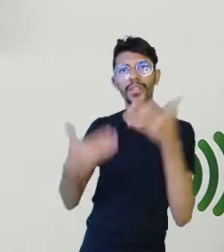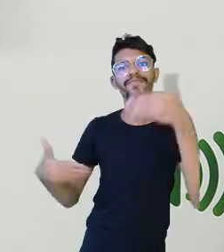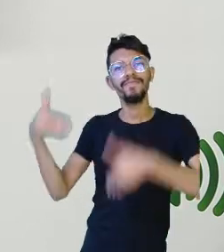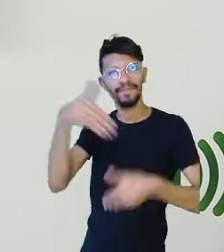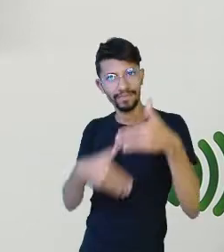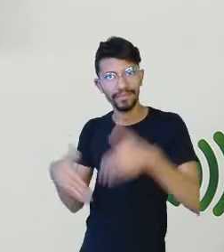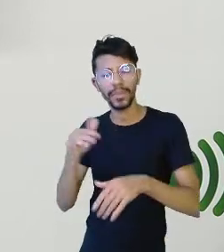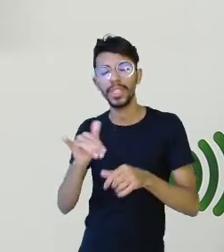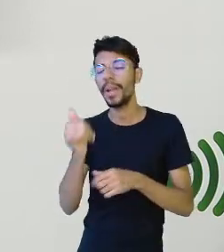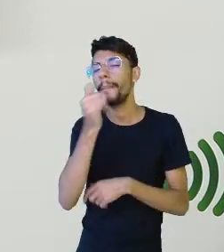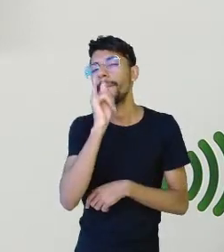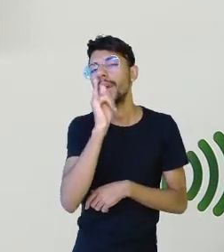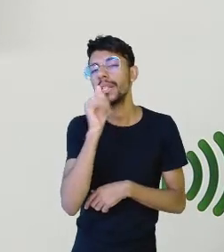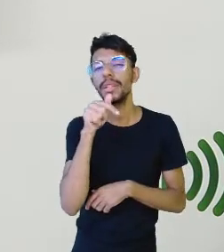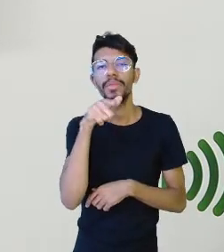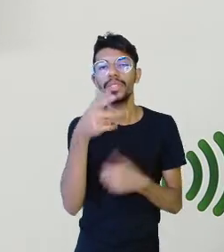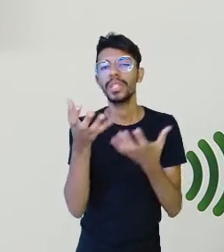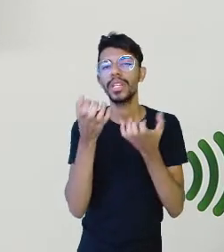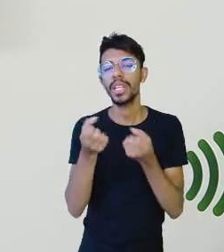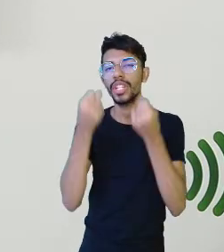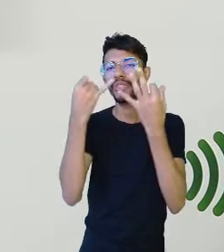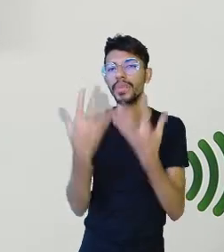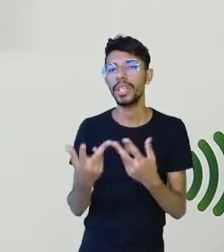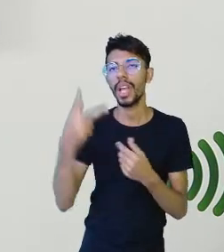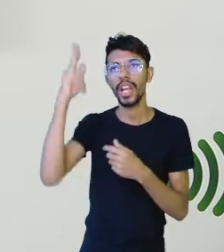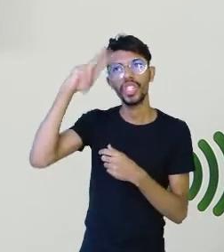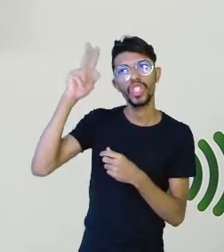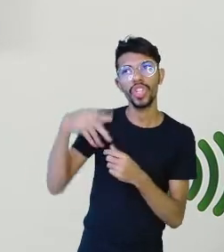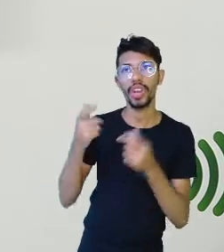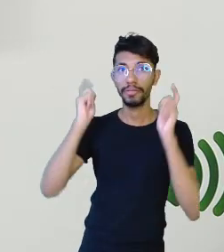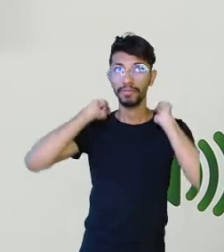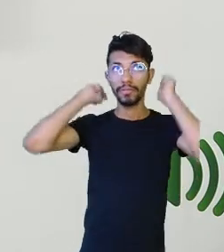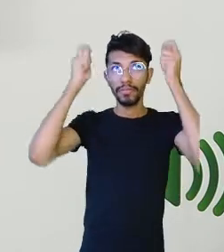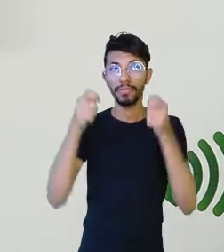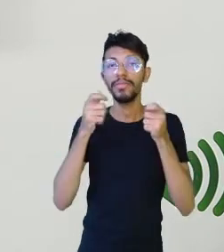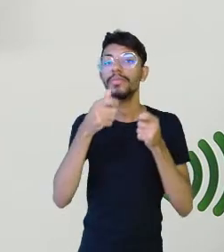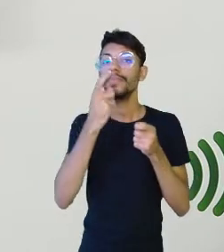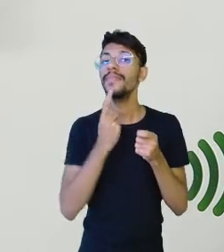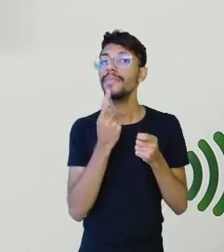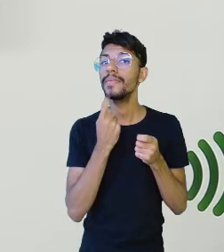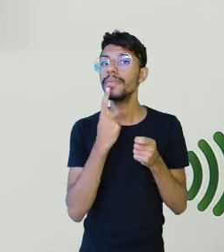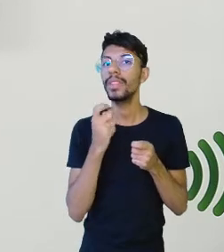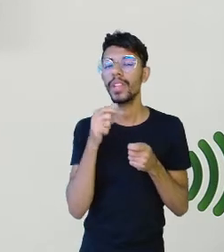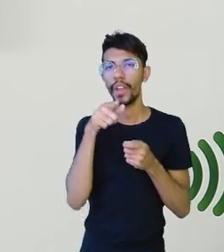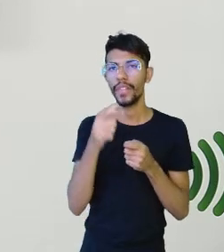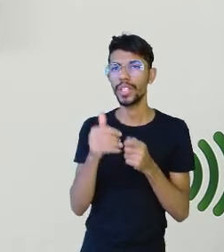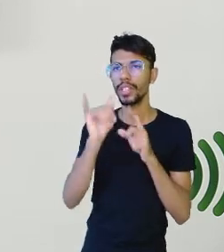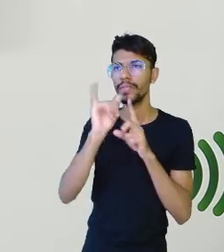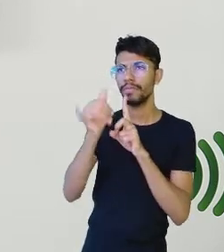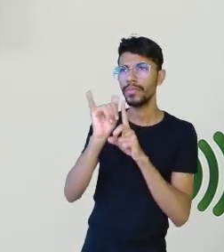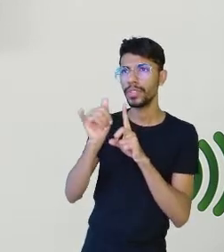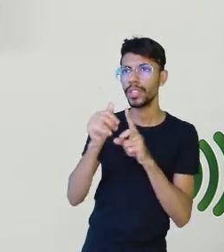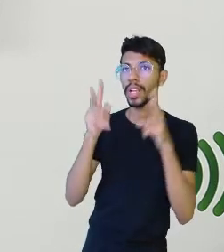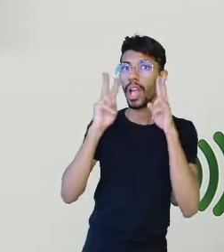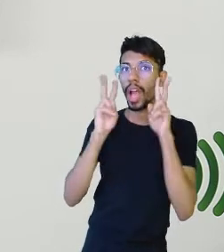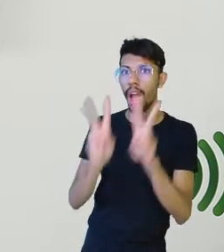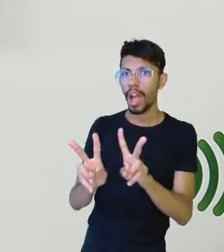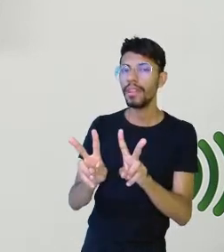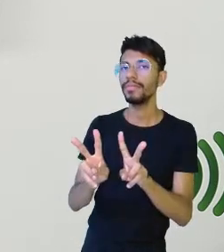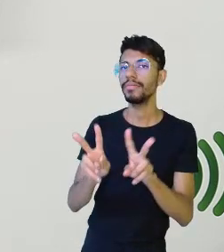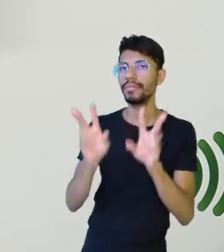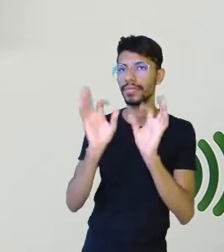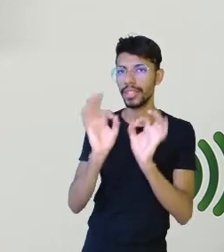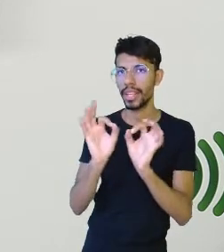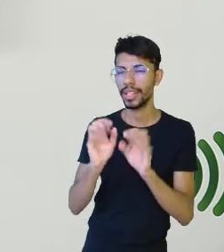exemplo, se você quer contar a história de Chapeuzinho Vermelho, se você vai contar, você é o narrador observador. Mas se